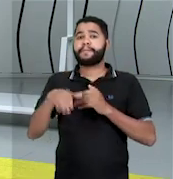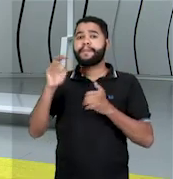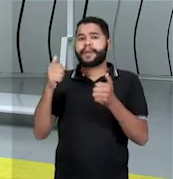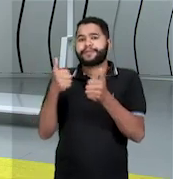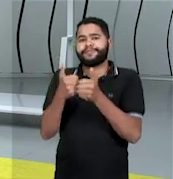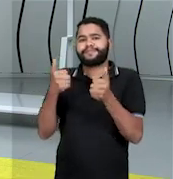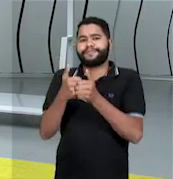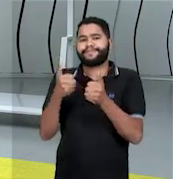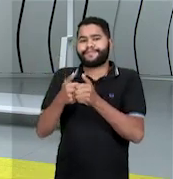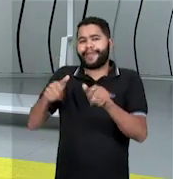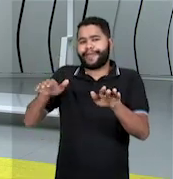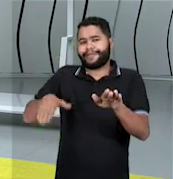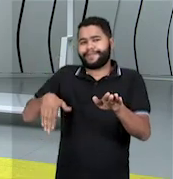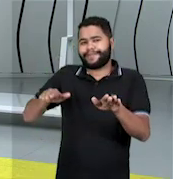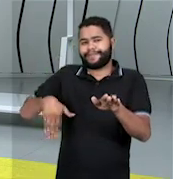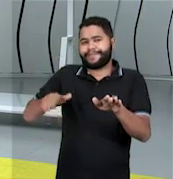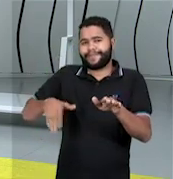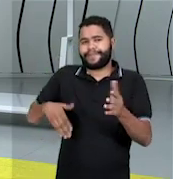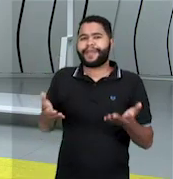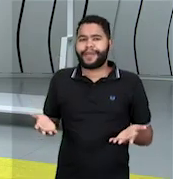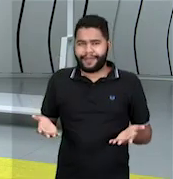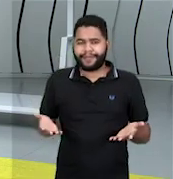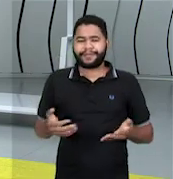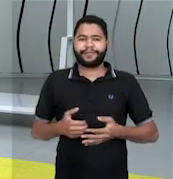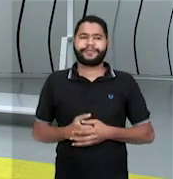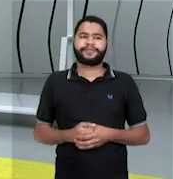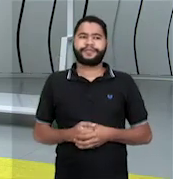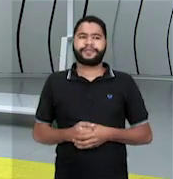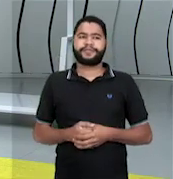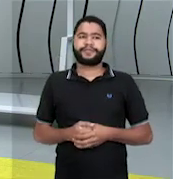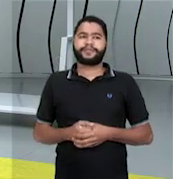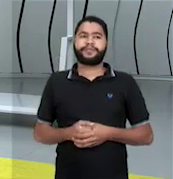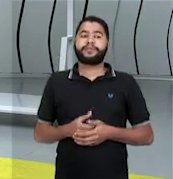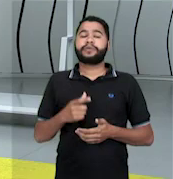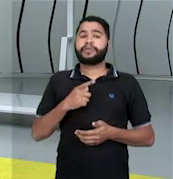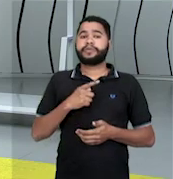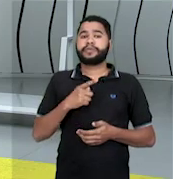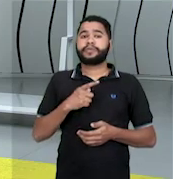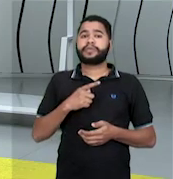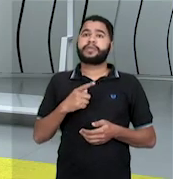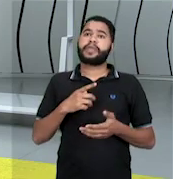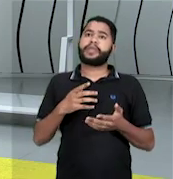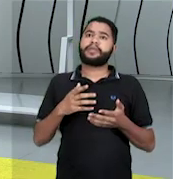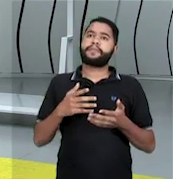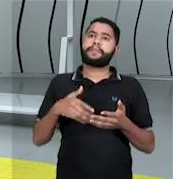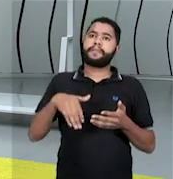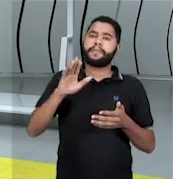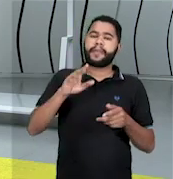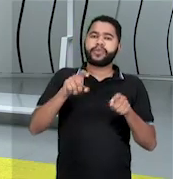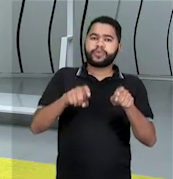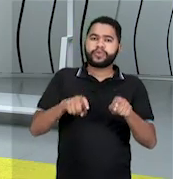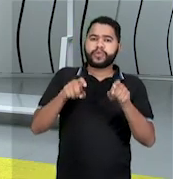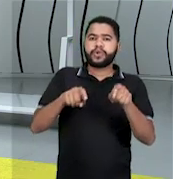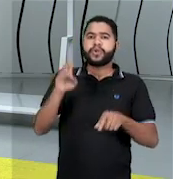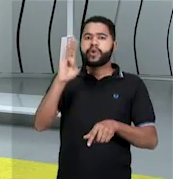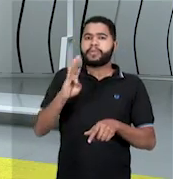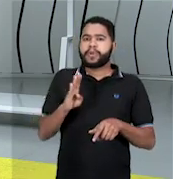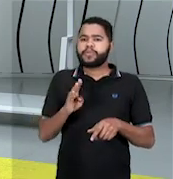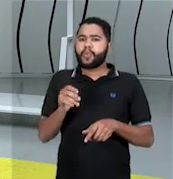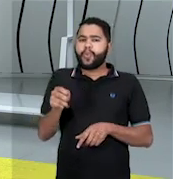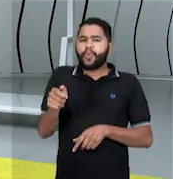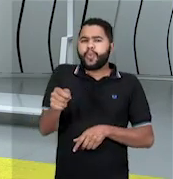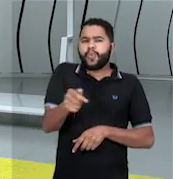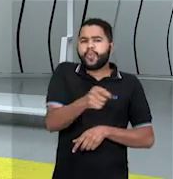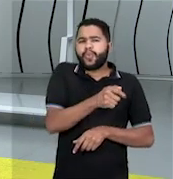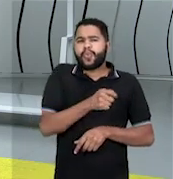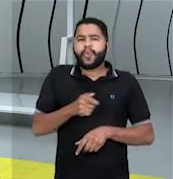né? Ou seja, as maiores cidades brasileiras são litorâneas, enquanto você tem o interior do Brasil verdadeiros vazios demográficos,